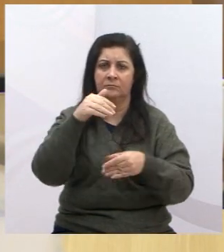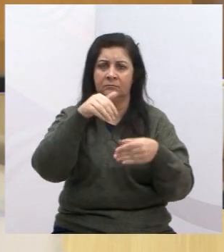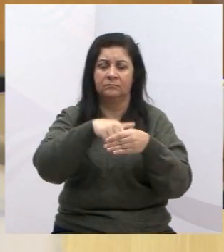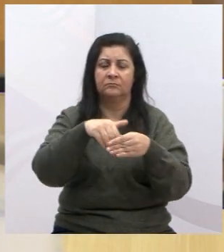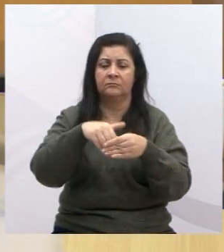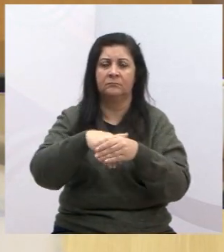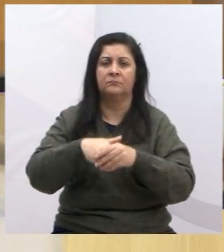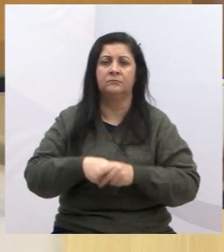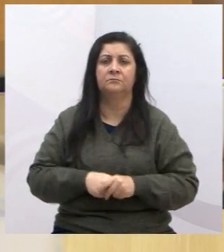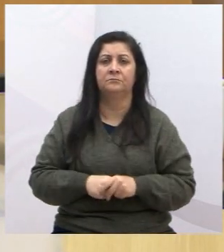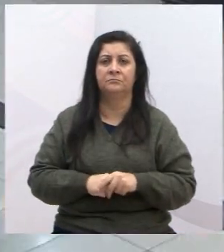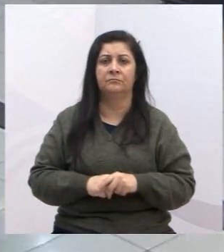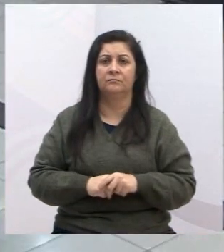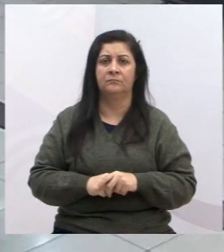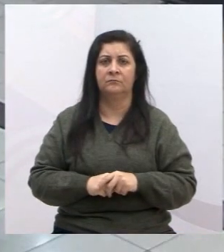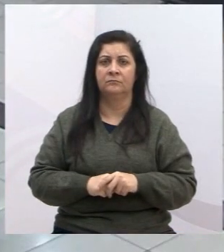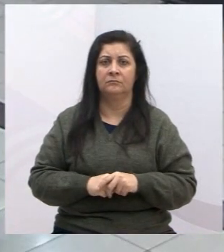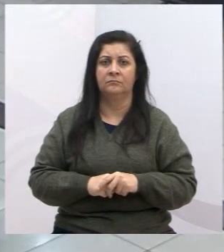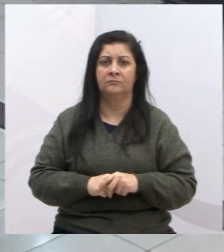votação.